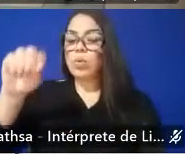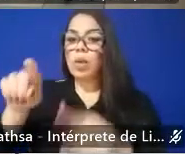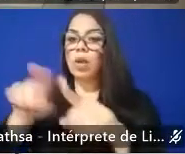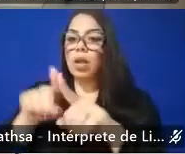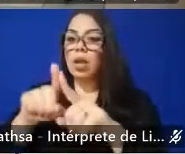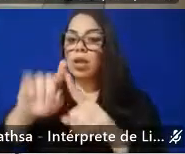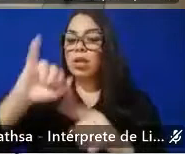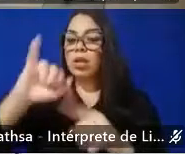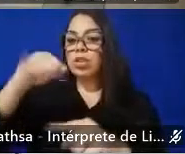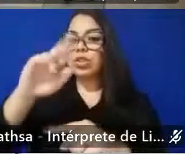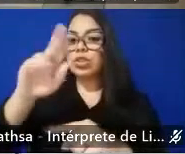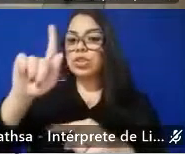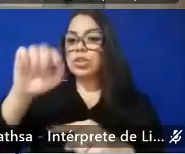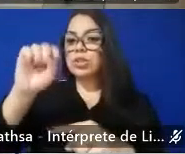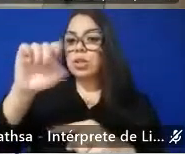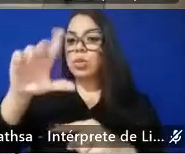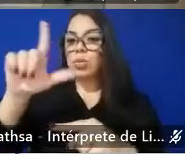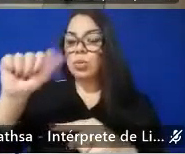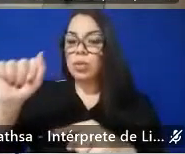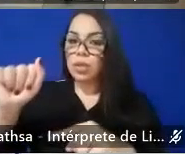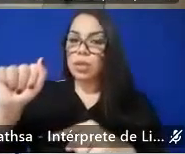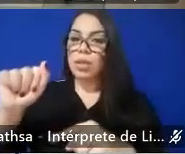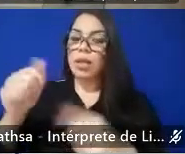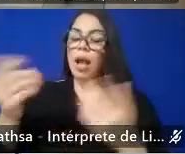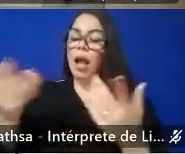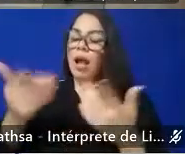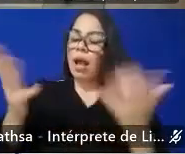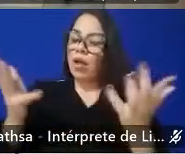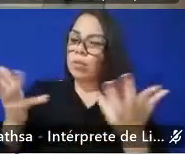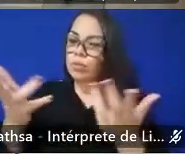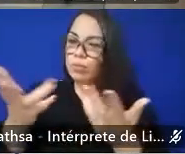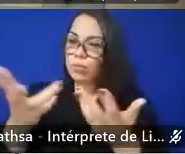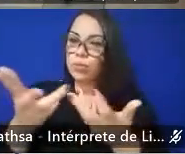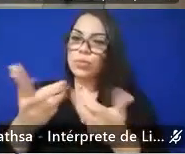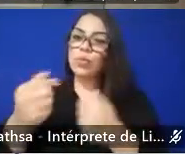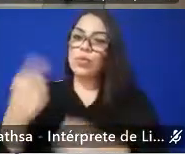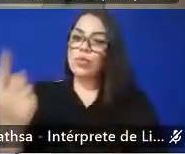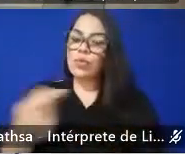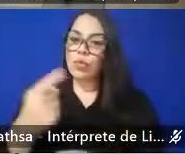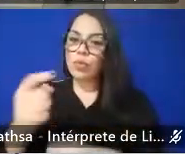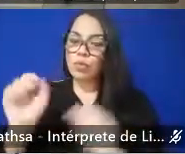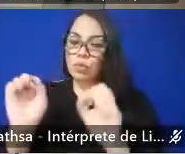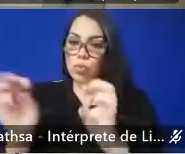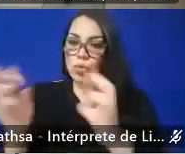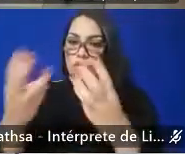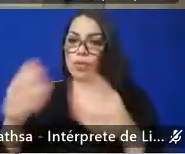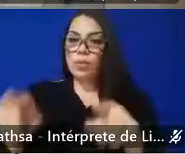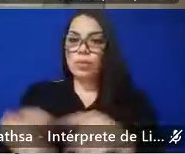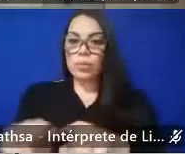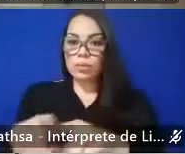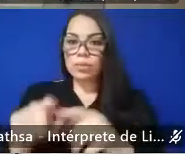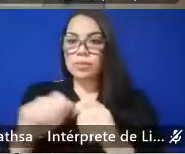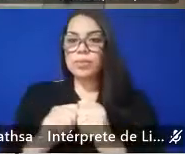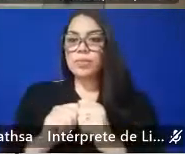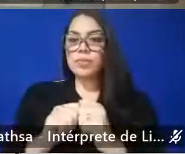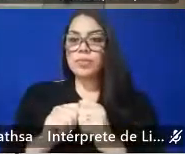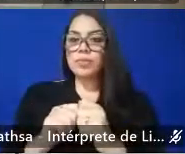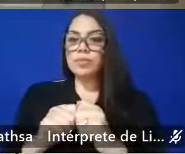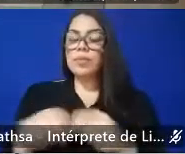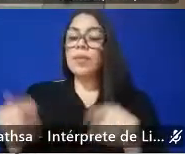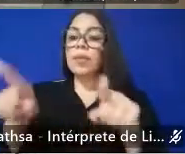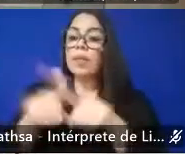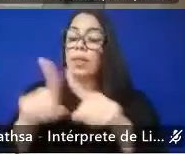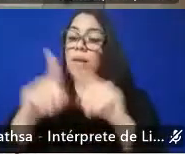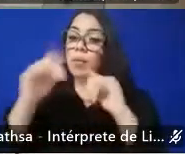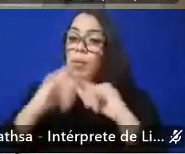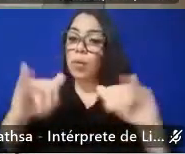Teixeira e prestigiam a nossa solenidade registro também a presença dos